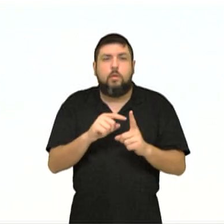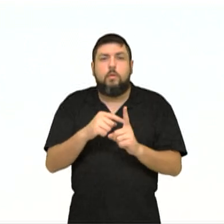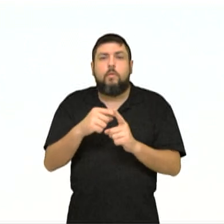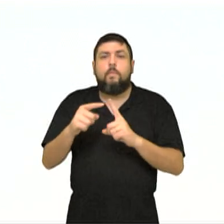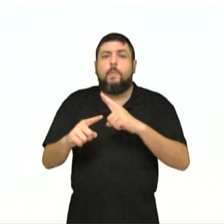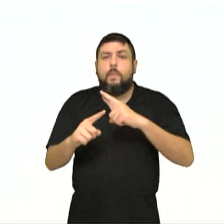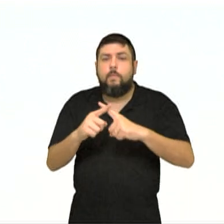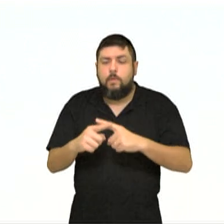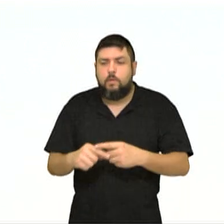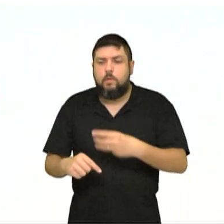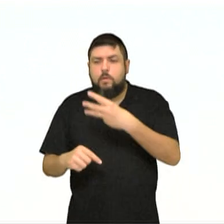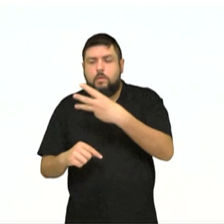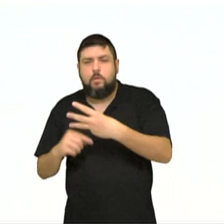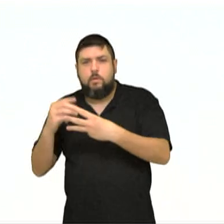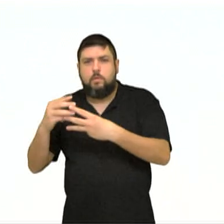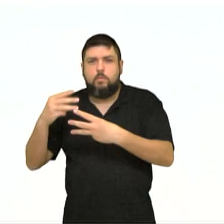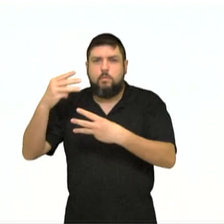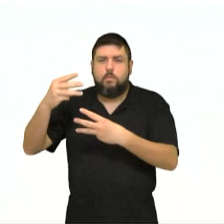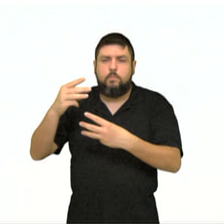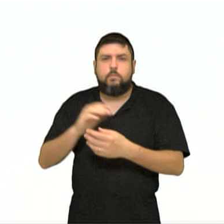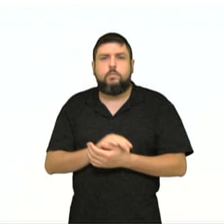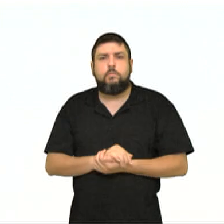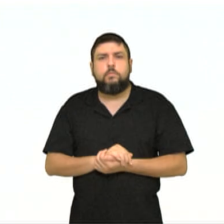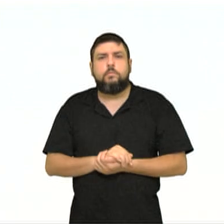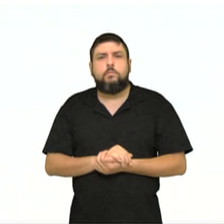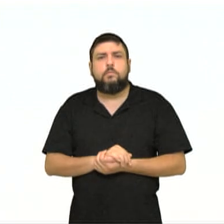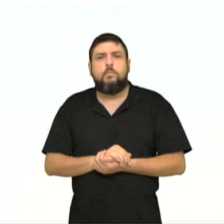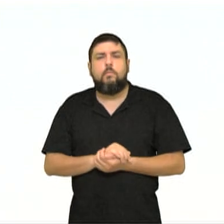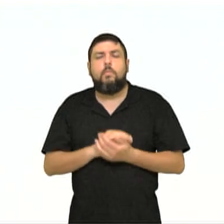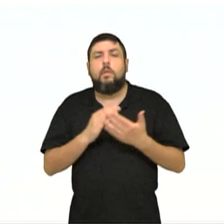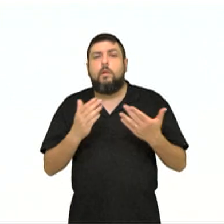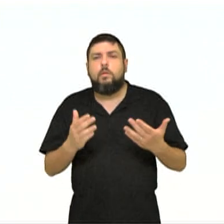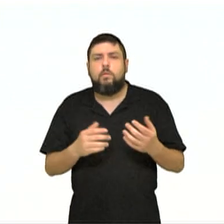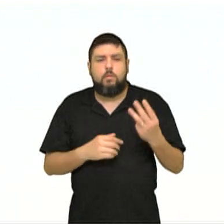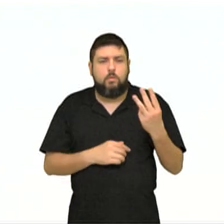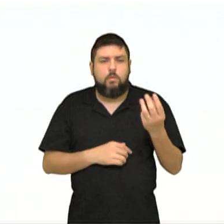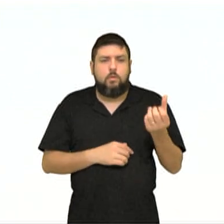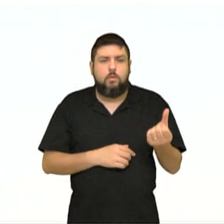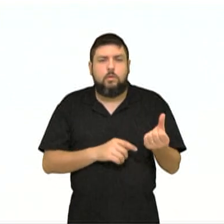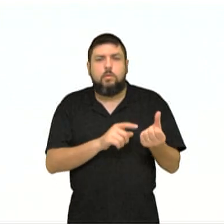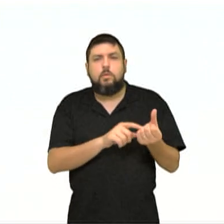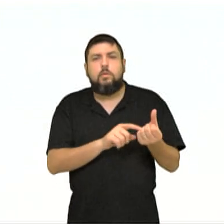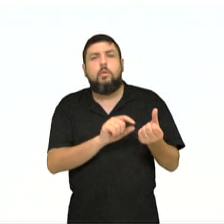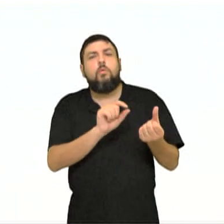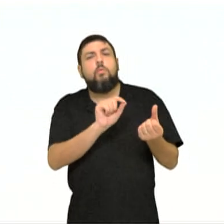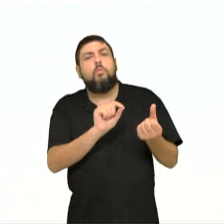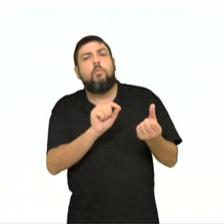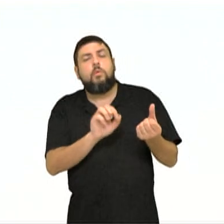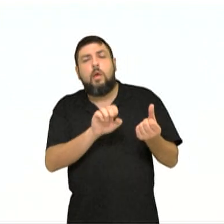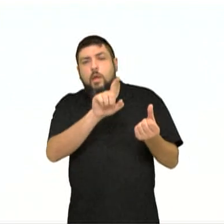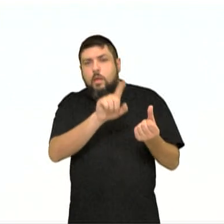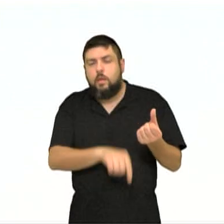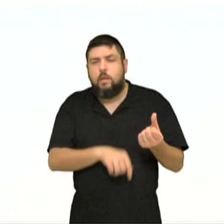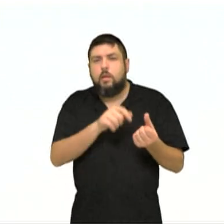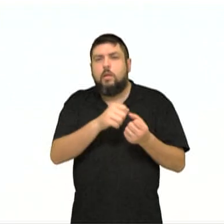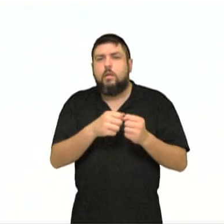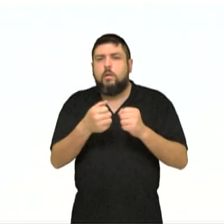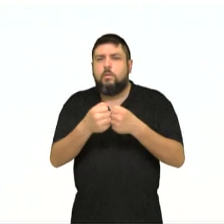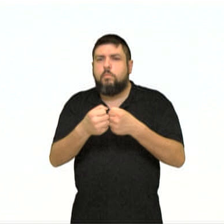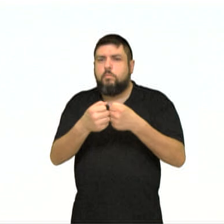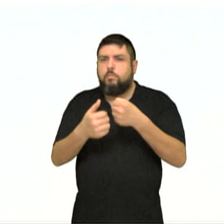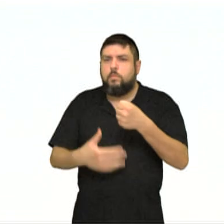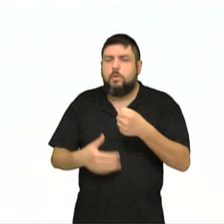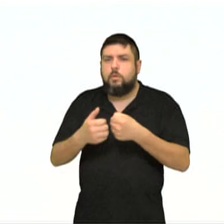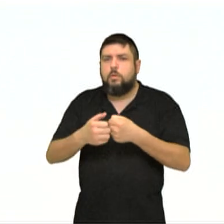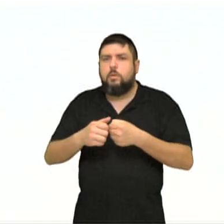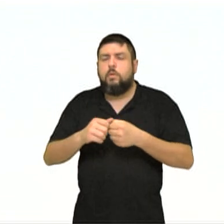quadrado representando 9. Nesse caso, 36 foi escrito como um produto de fatores